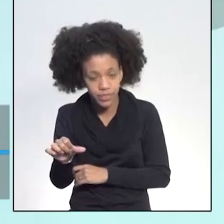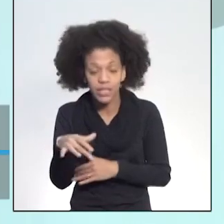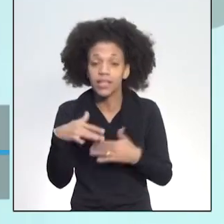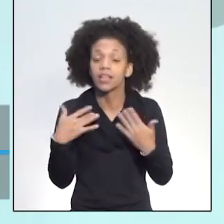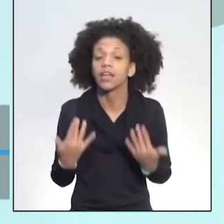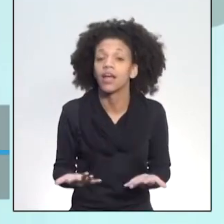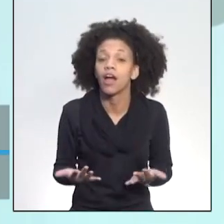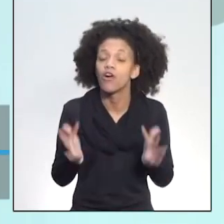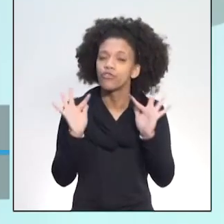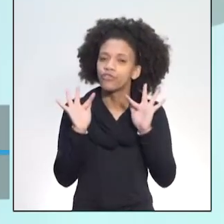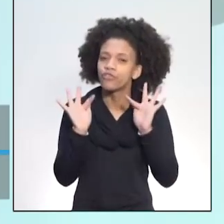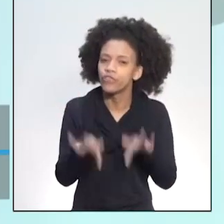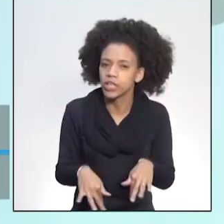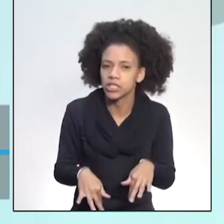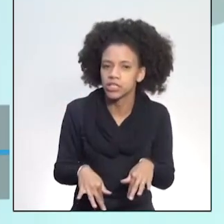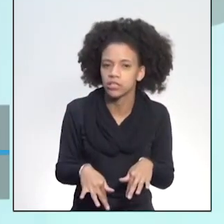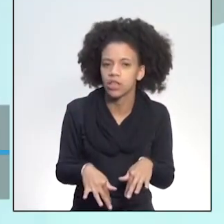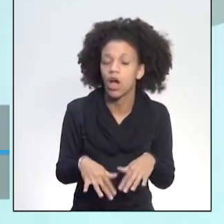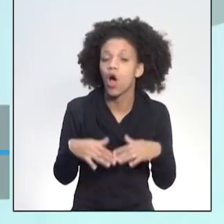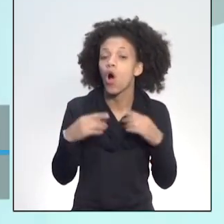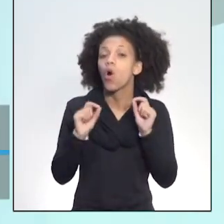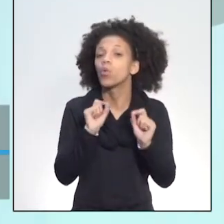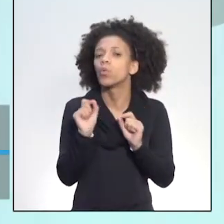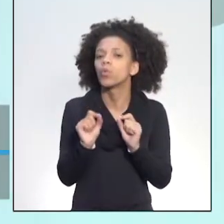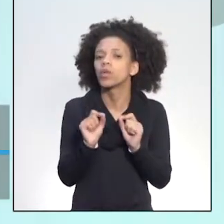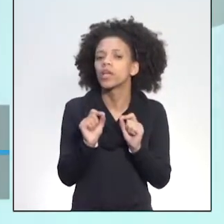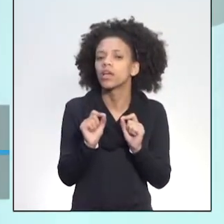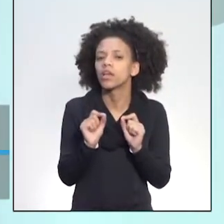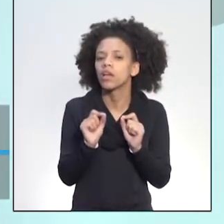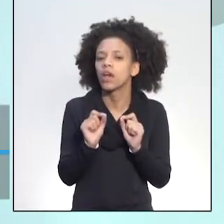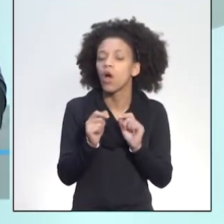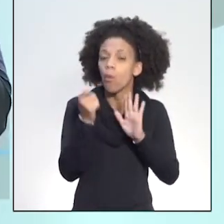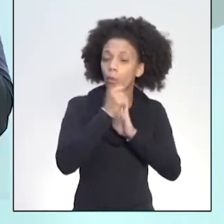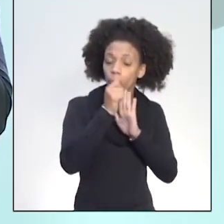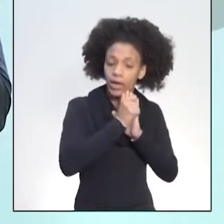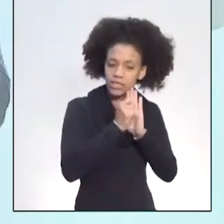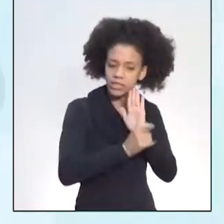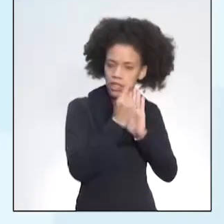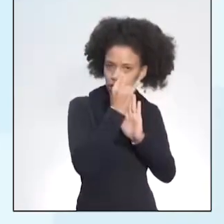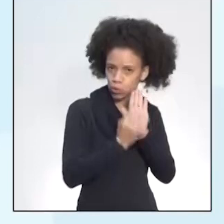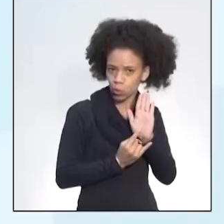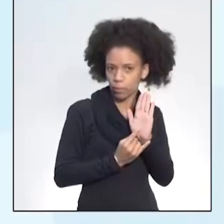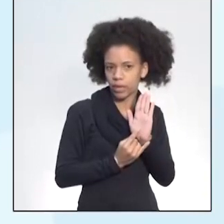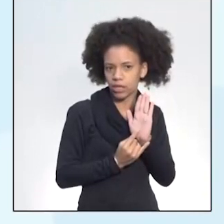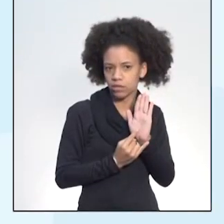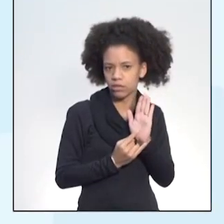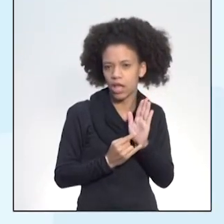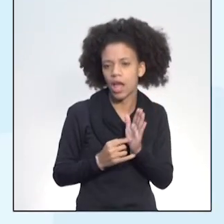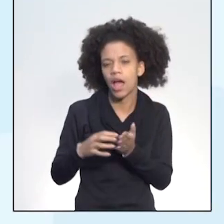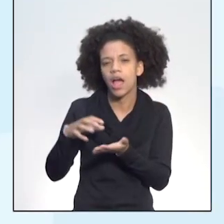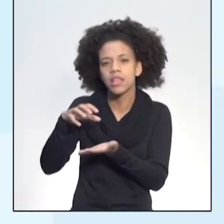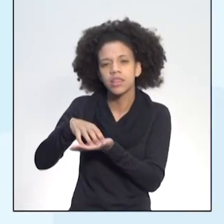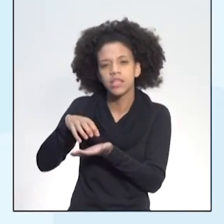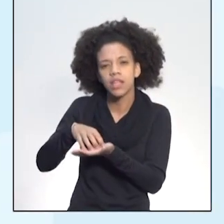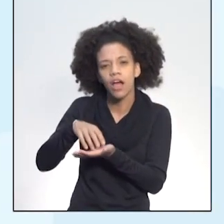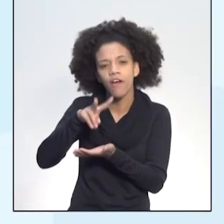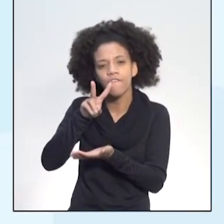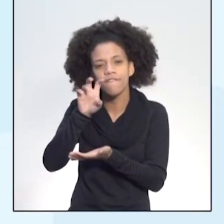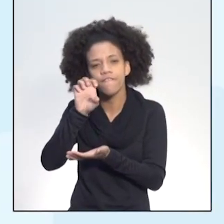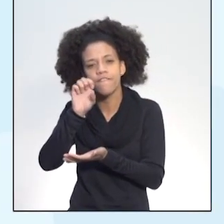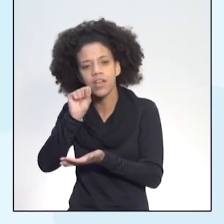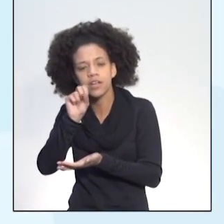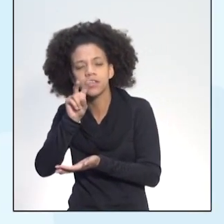foi encerrada com um armistício assinado lá na cidade de Versailles, na